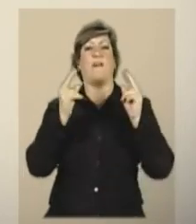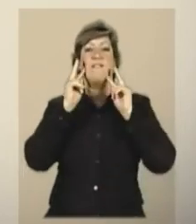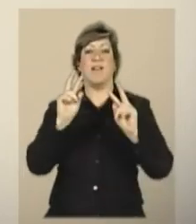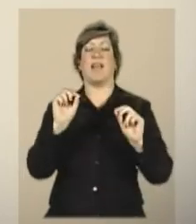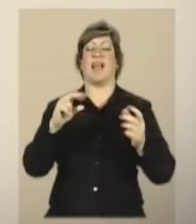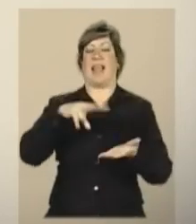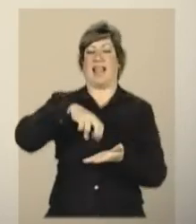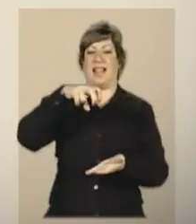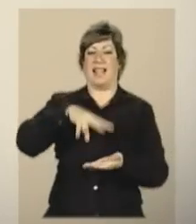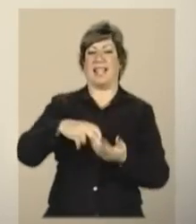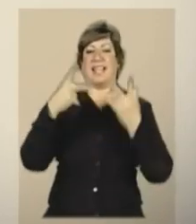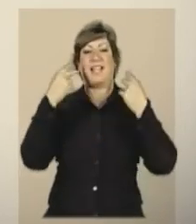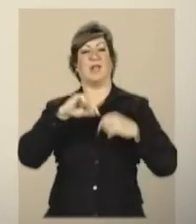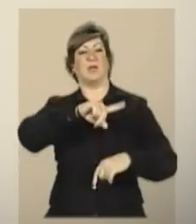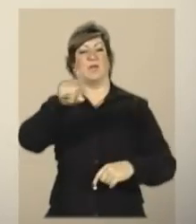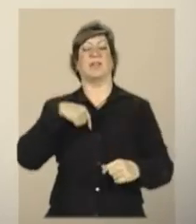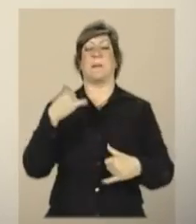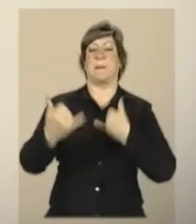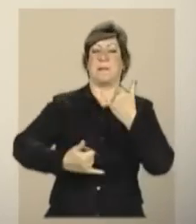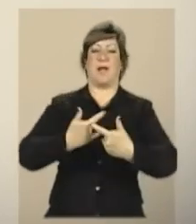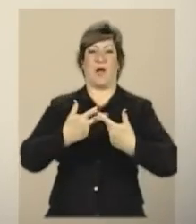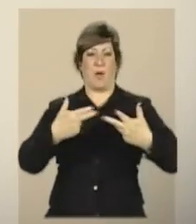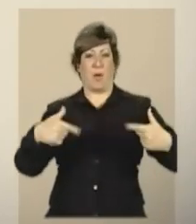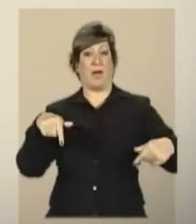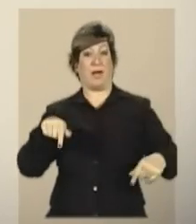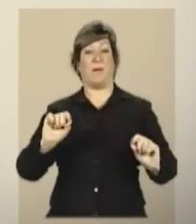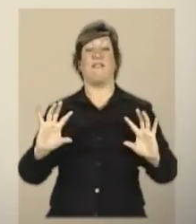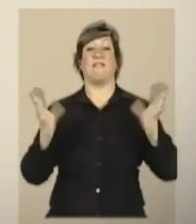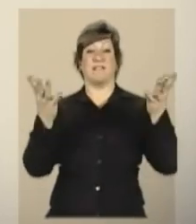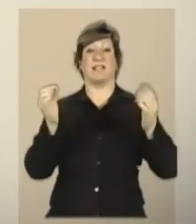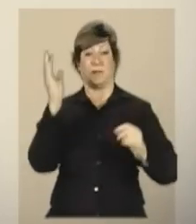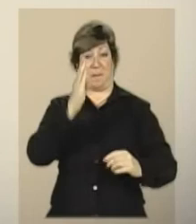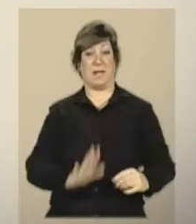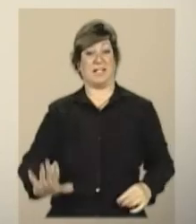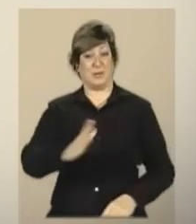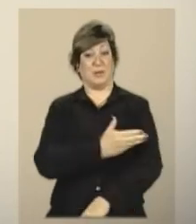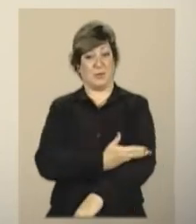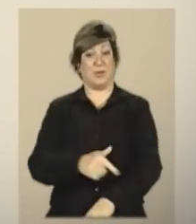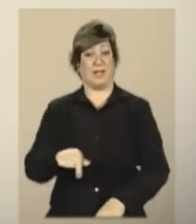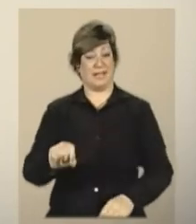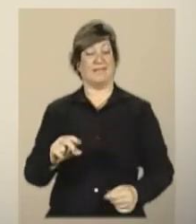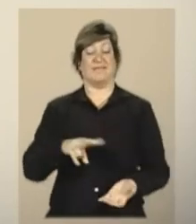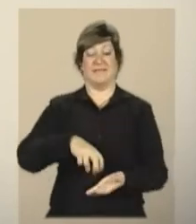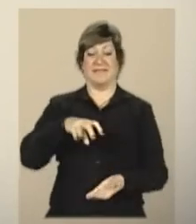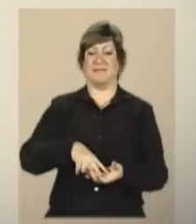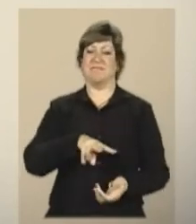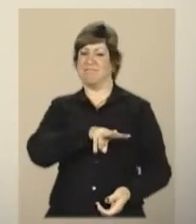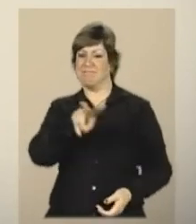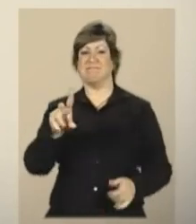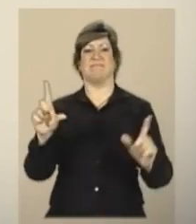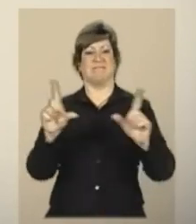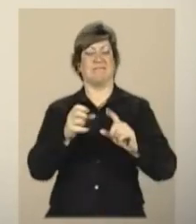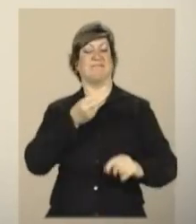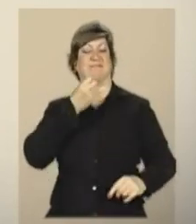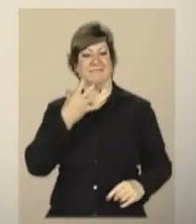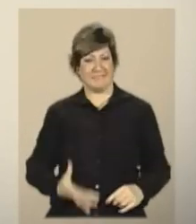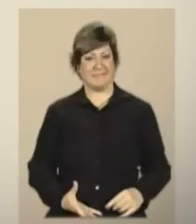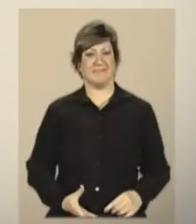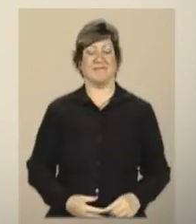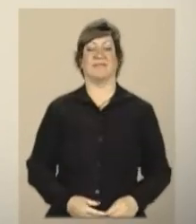EA descontração dessa que a nossa maior festa popular brasileira é uma alegria de fato contagiante Max